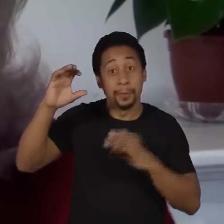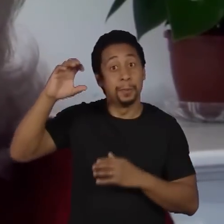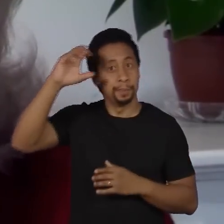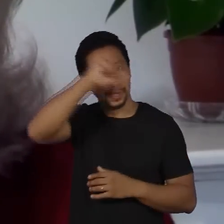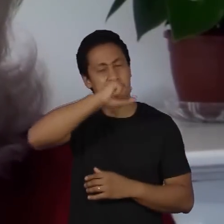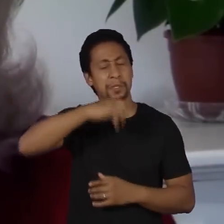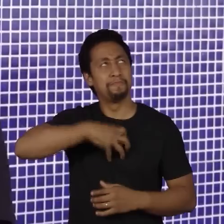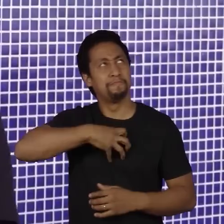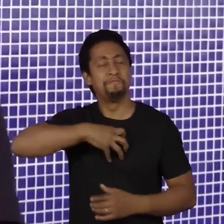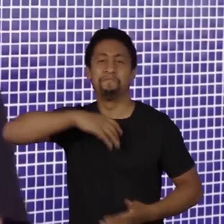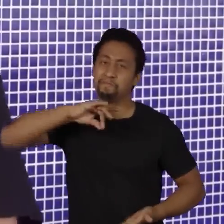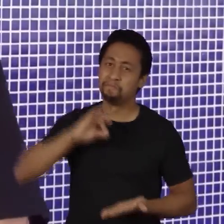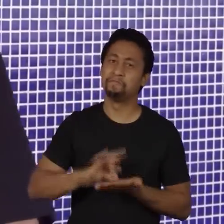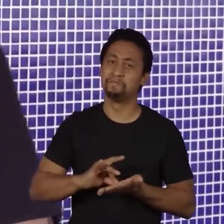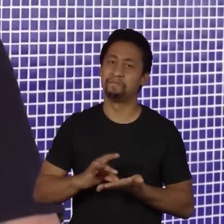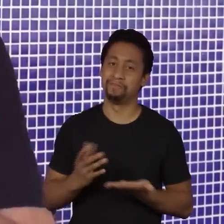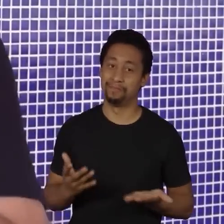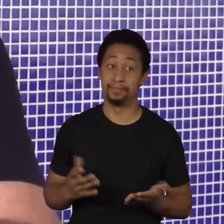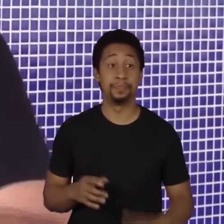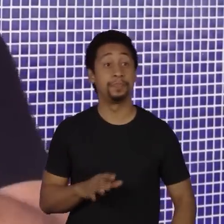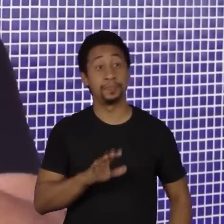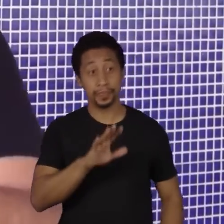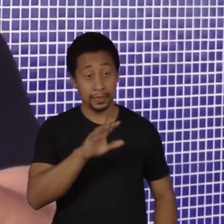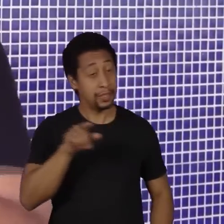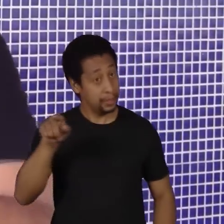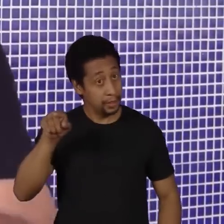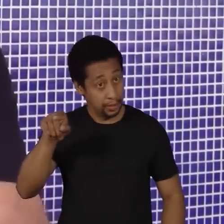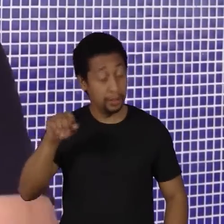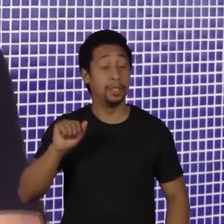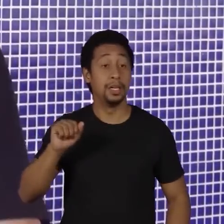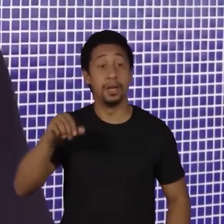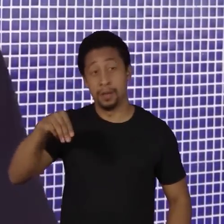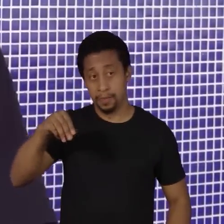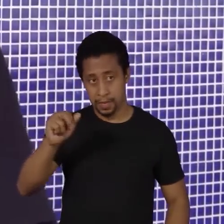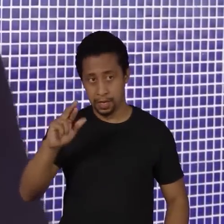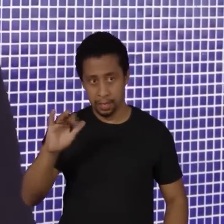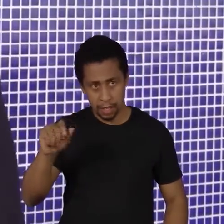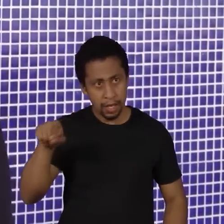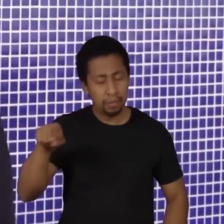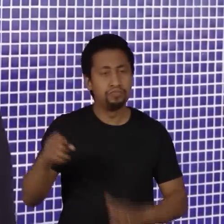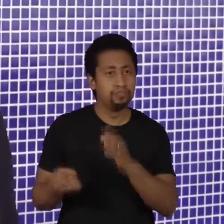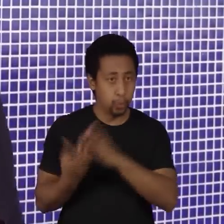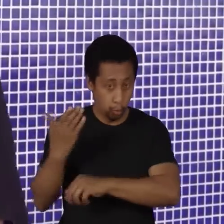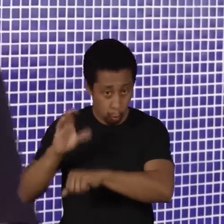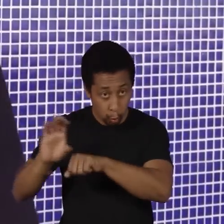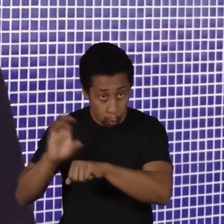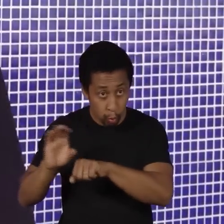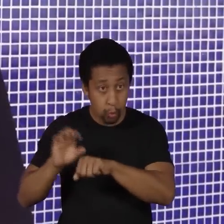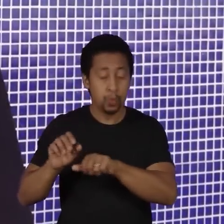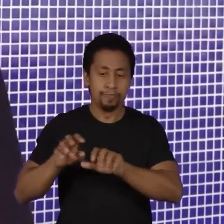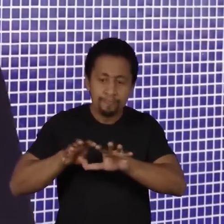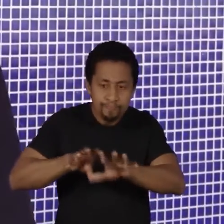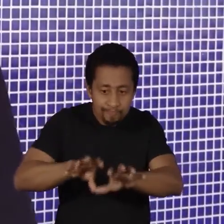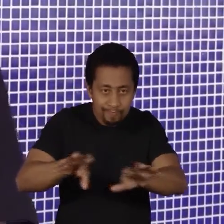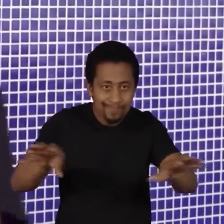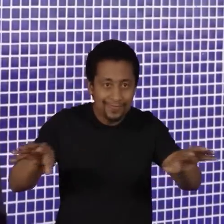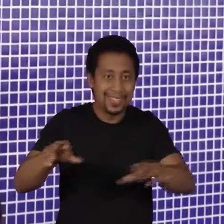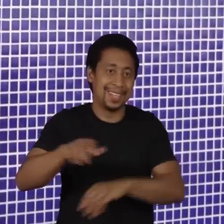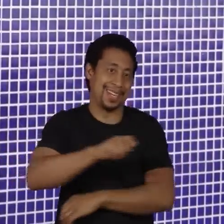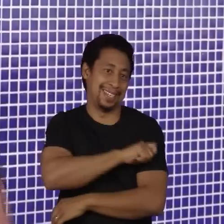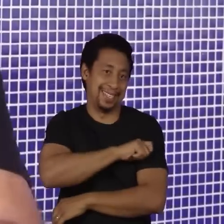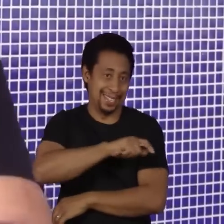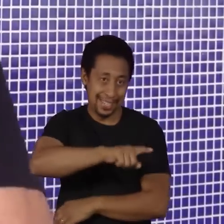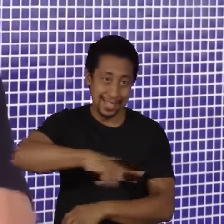real, assim. Ela estimulou, um dos cursos que ela estava dando, os alunos dela a